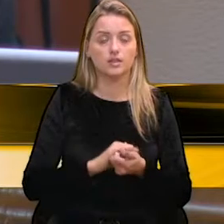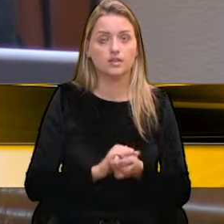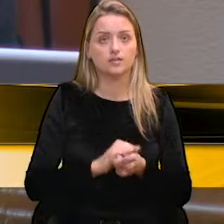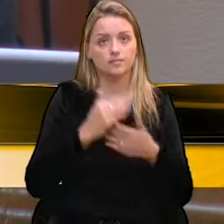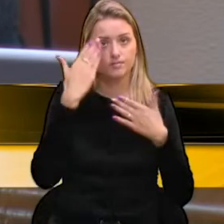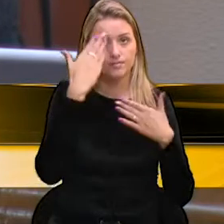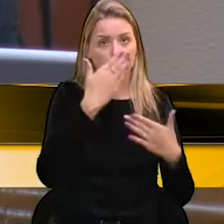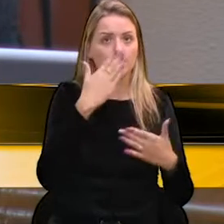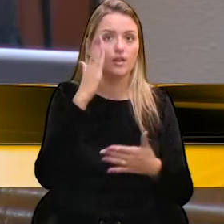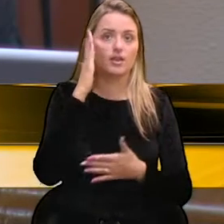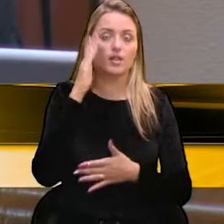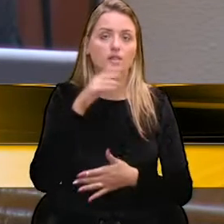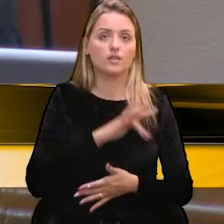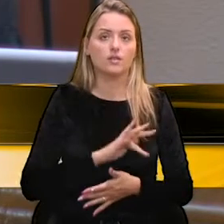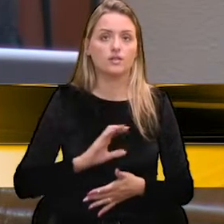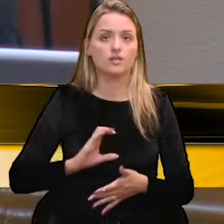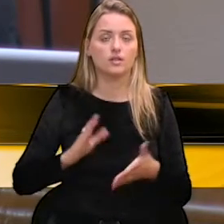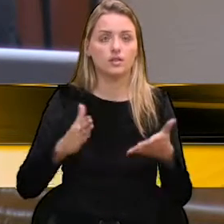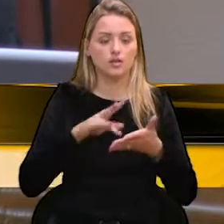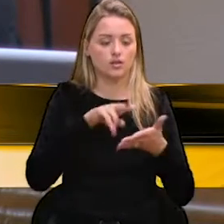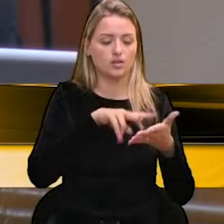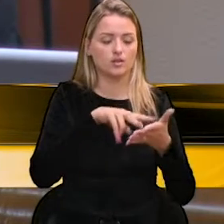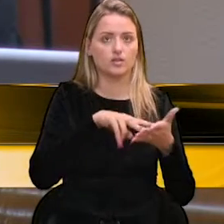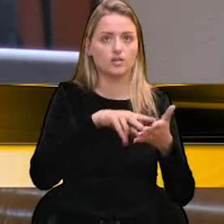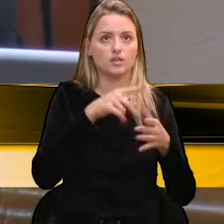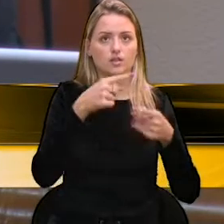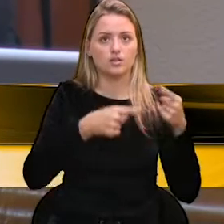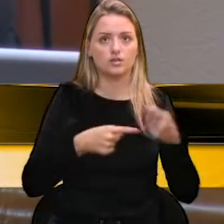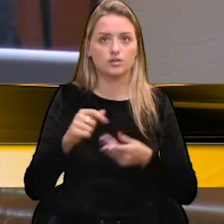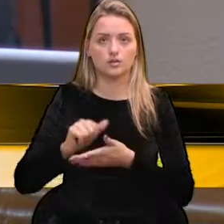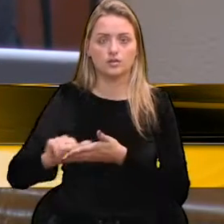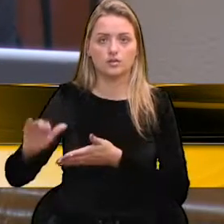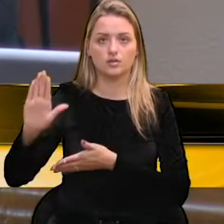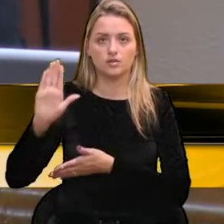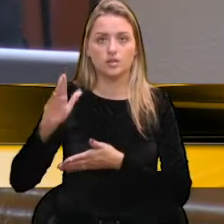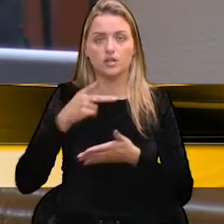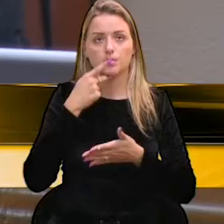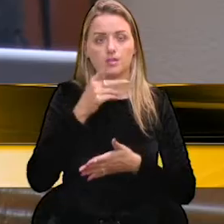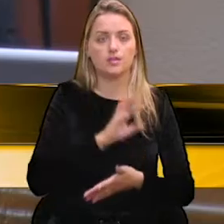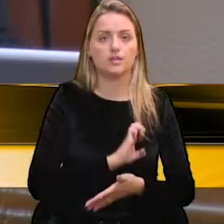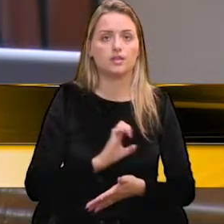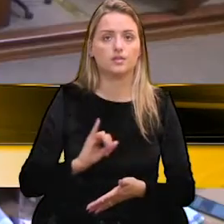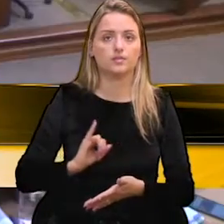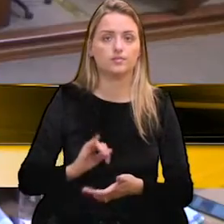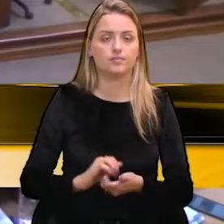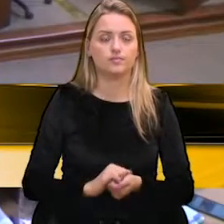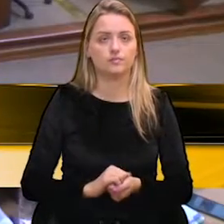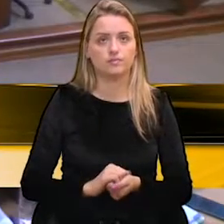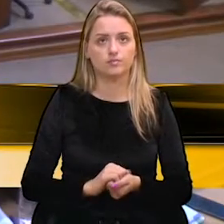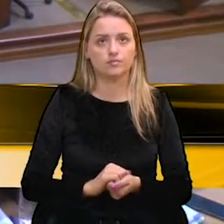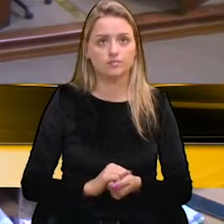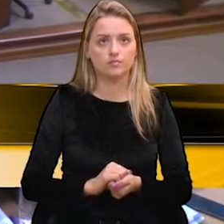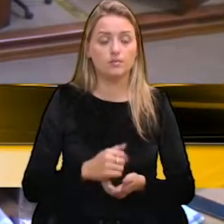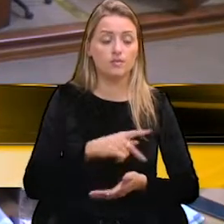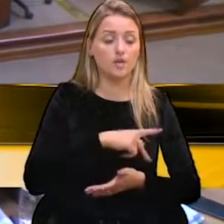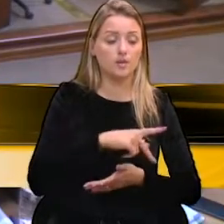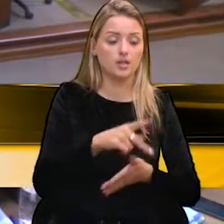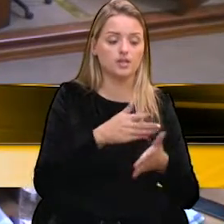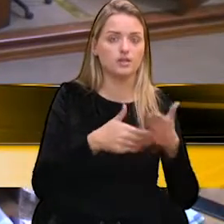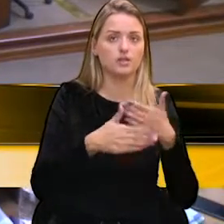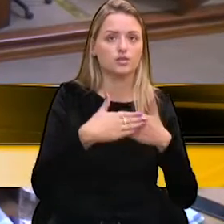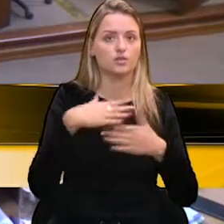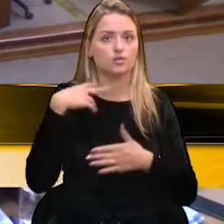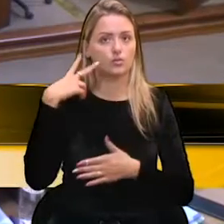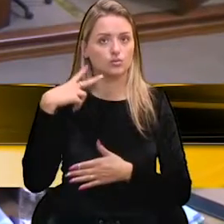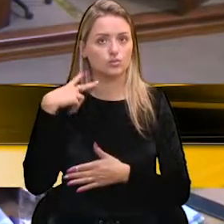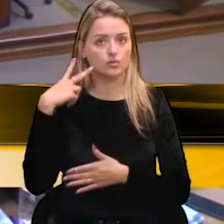vereador Cassina. O parecer está em discussão. Peço a palavra, senhor presidente. Com a palavra, vereador Edi Carlos. Senhor presidente, senhoras e senhores